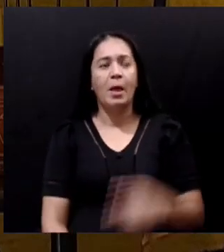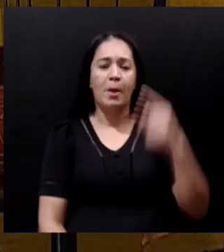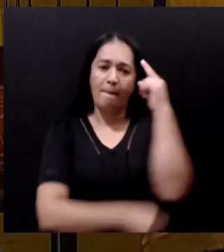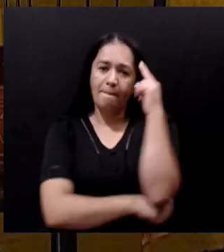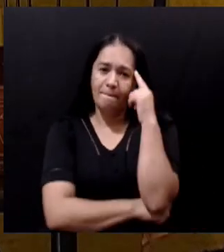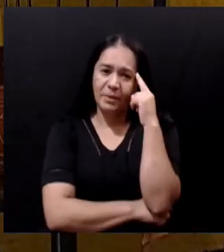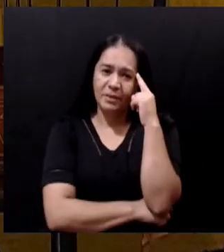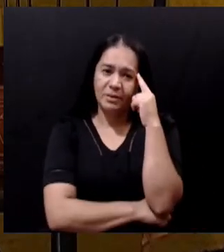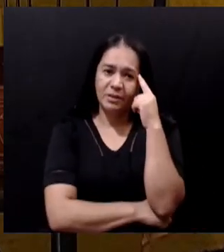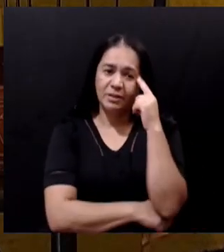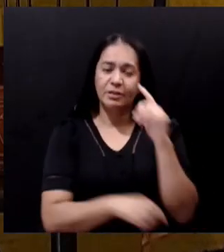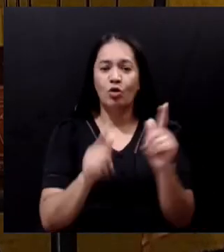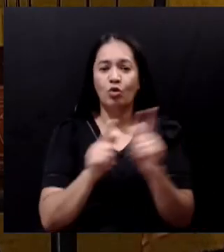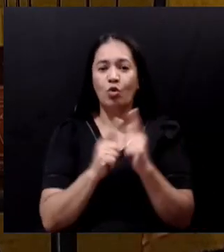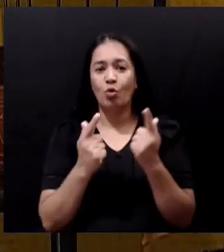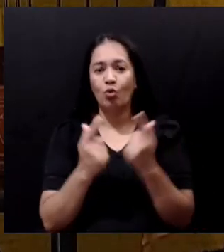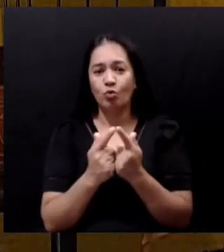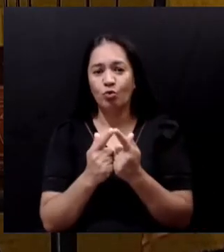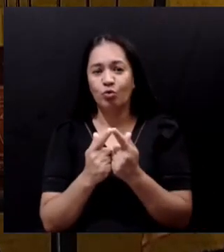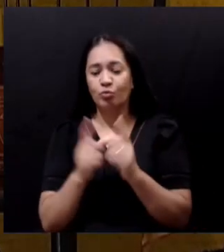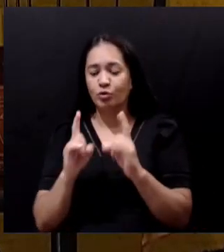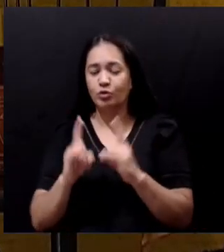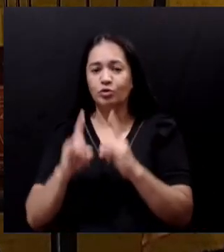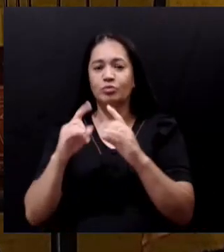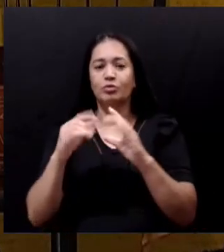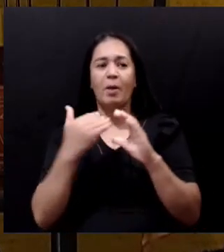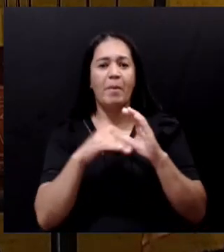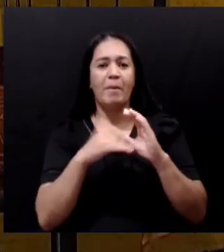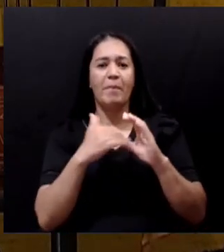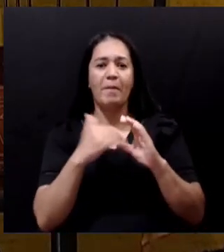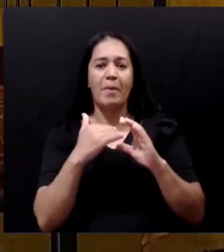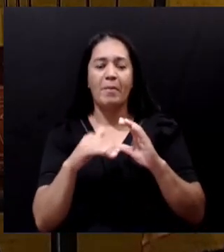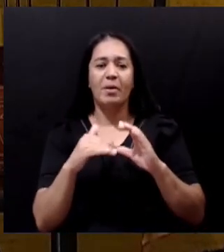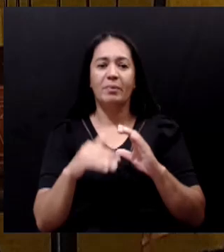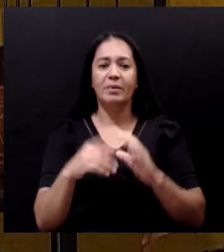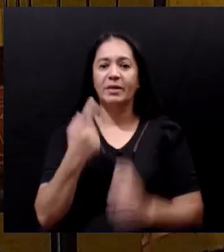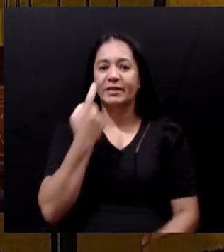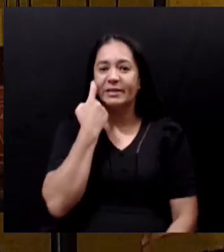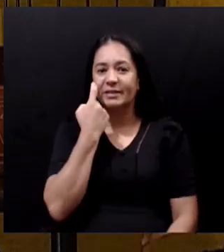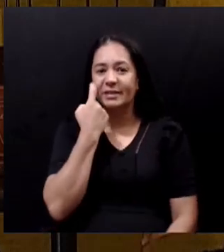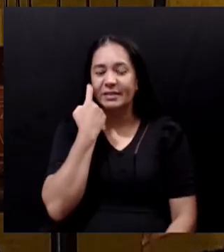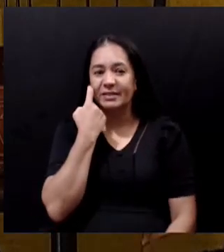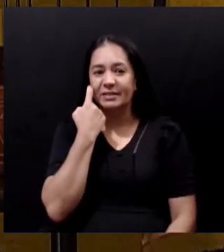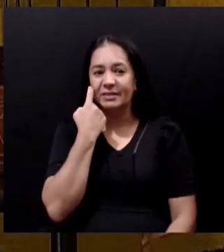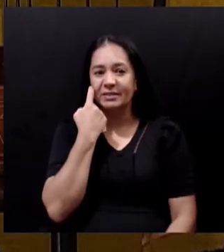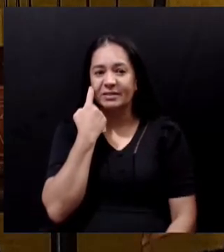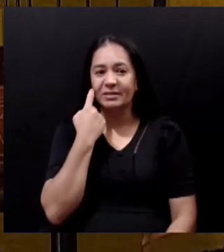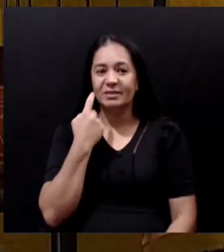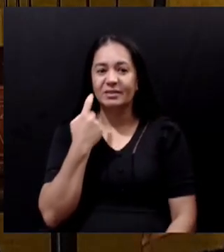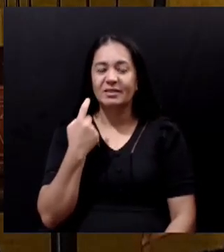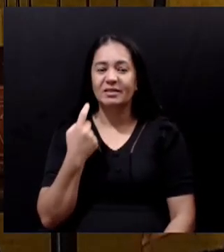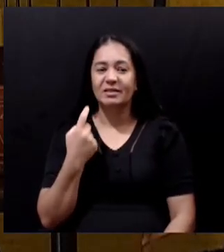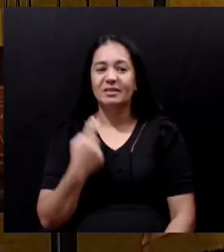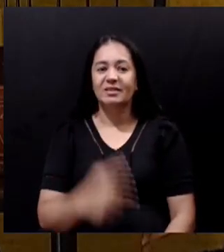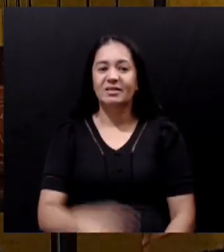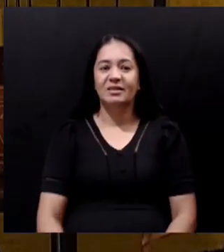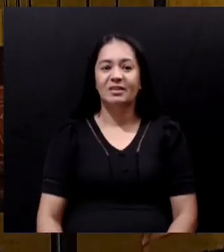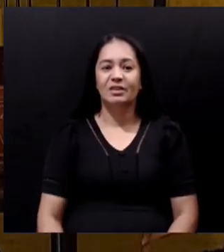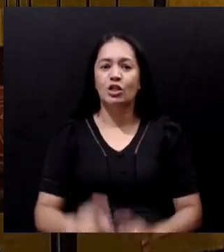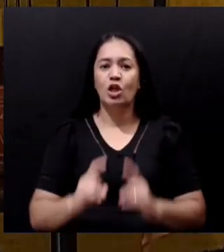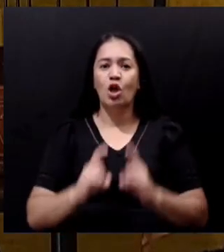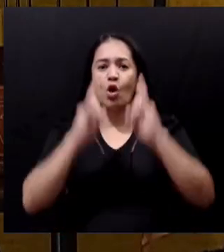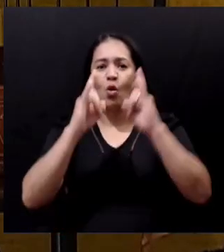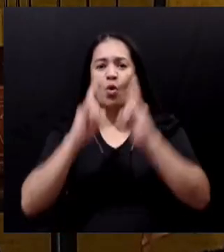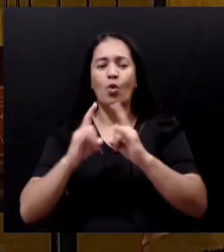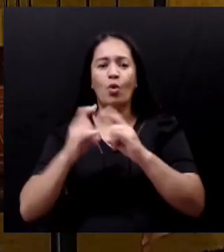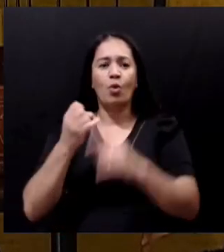condomínio. Aí a gente jogou no grupo do condomínio, que na sexta-feira, isso foi numa sexta. Quantas torres tem seu condomínio? Nossa.